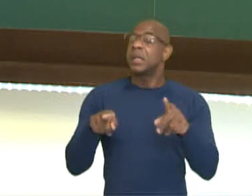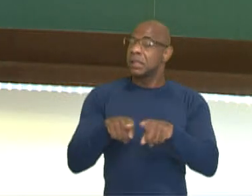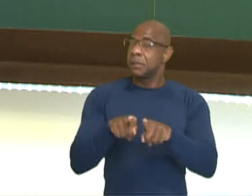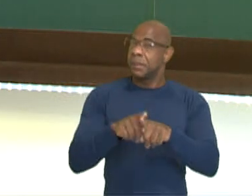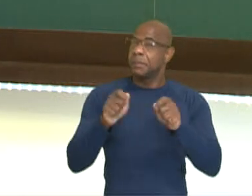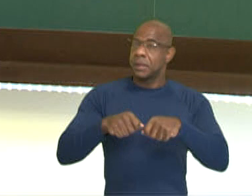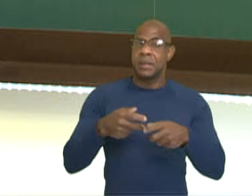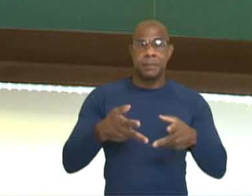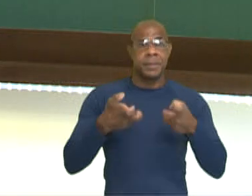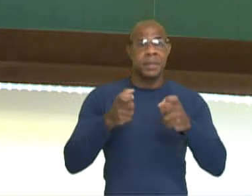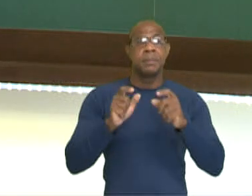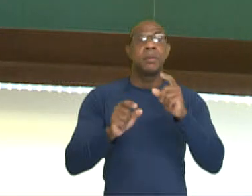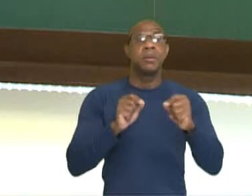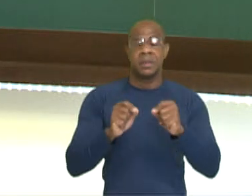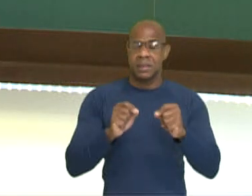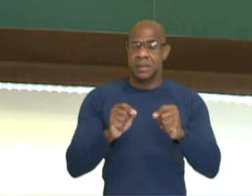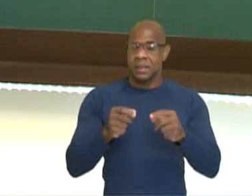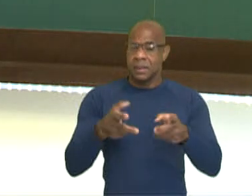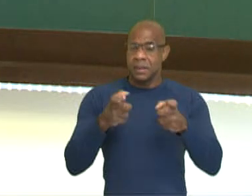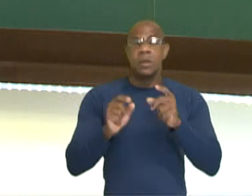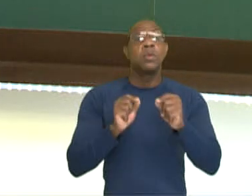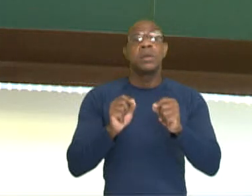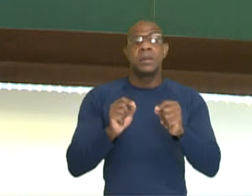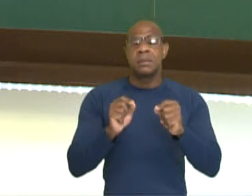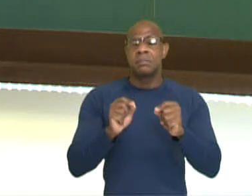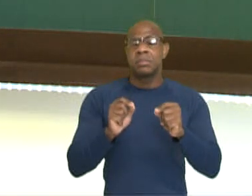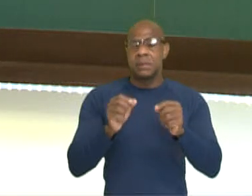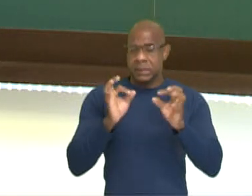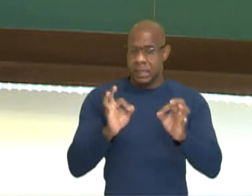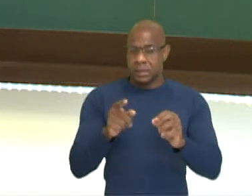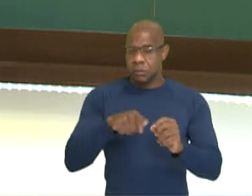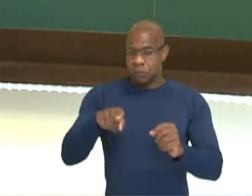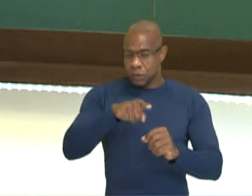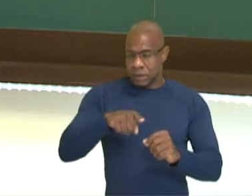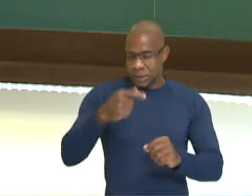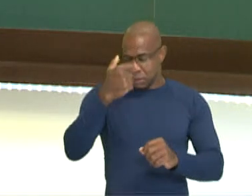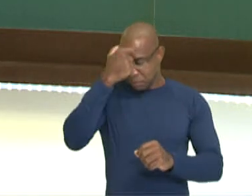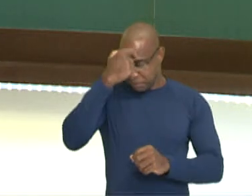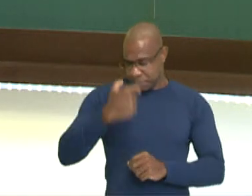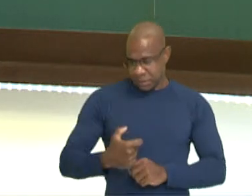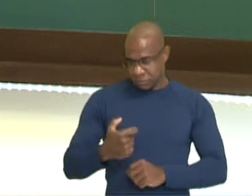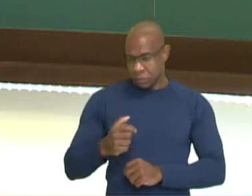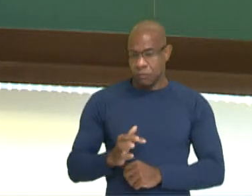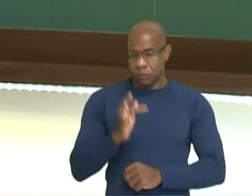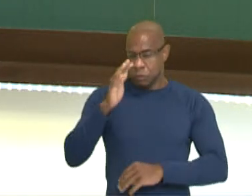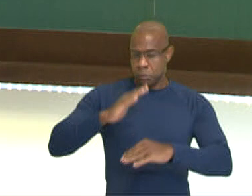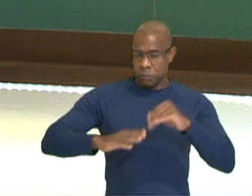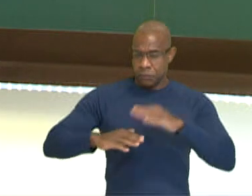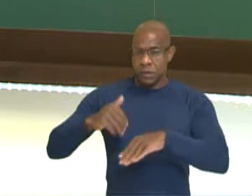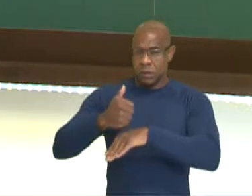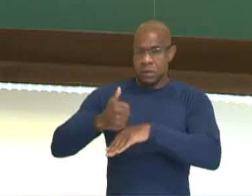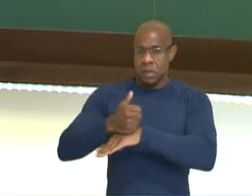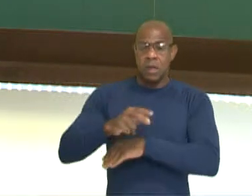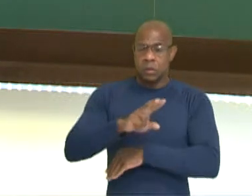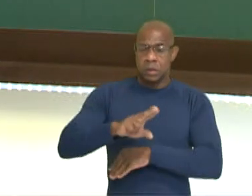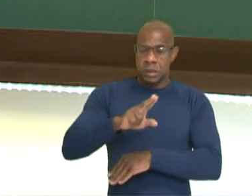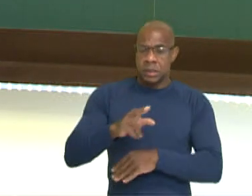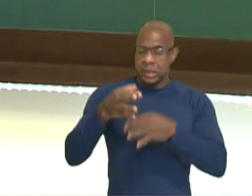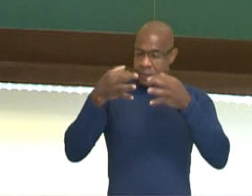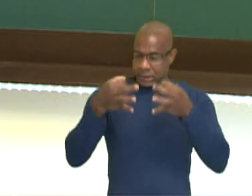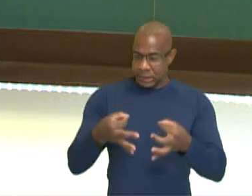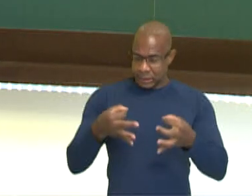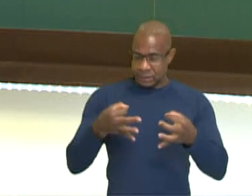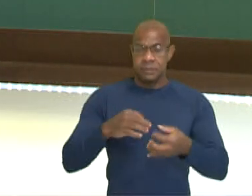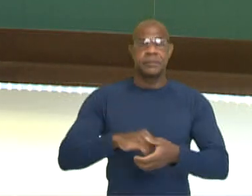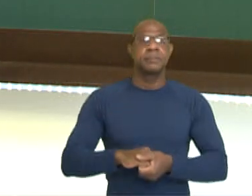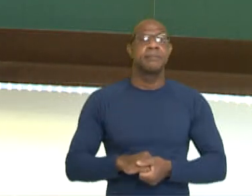ser vistos de uma maneira enfática para que você, como indivíduo ou como futuro profissional, utilize de maneira adequada os